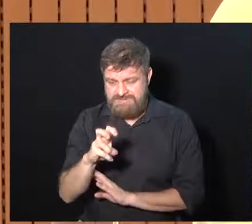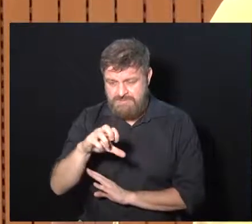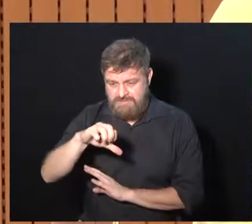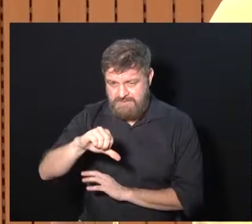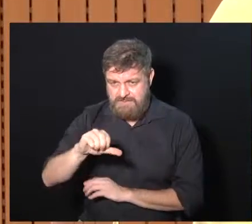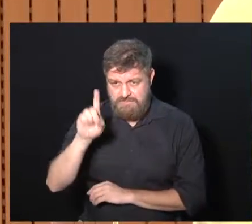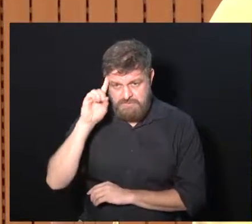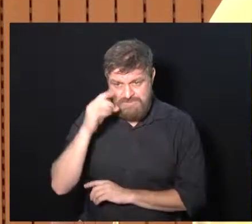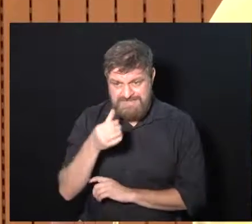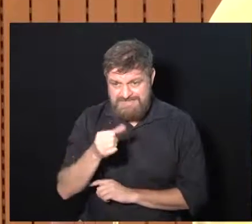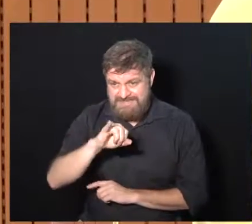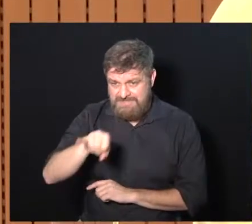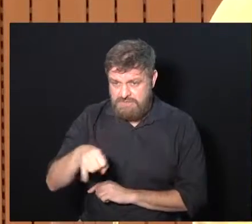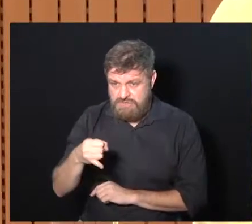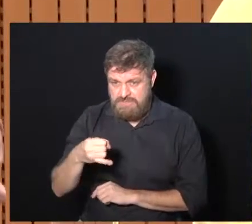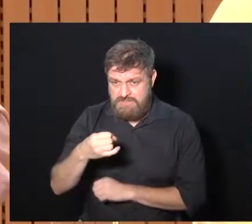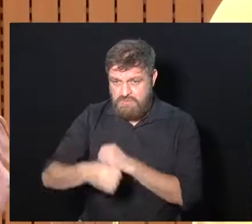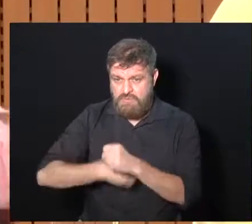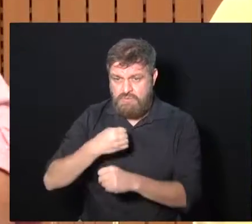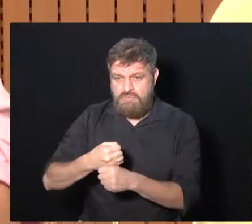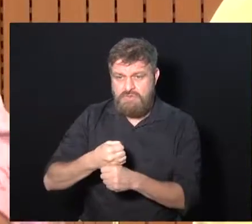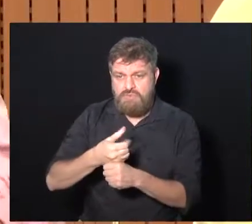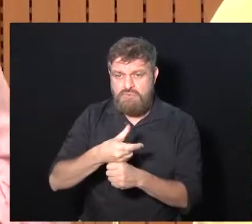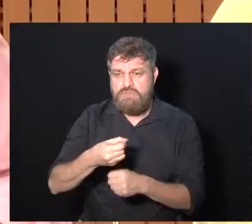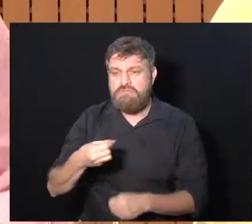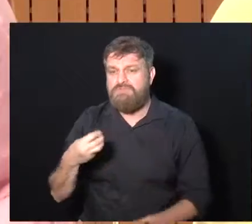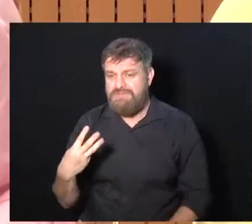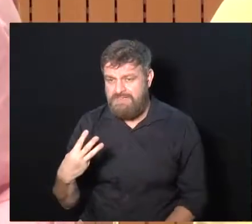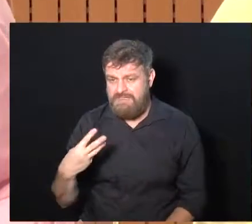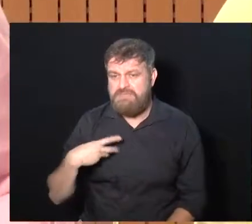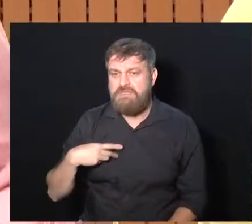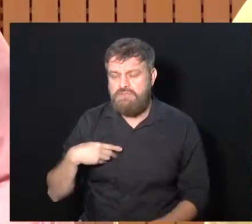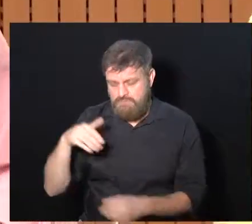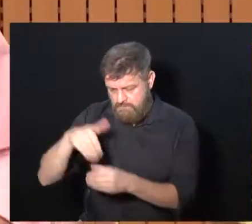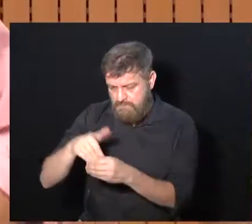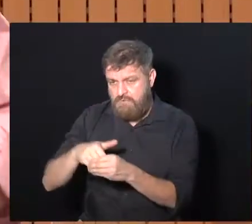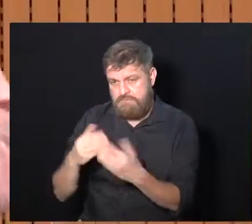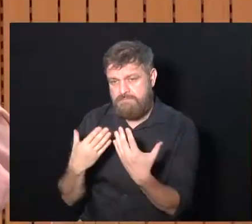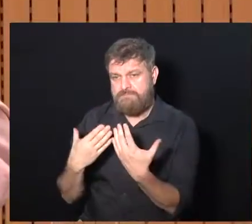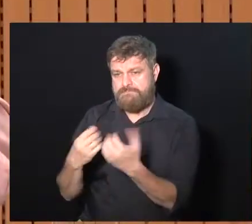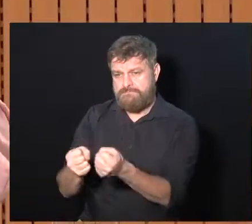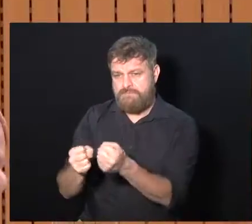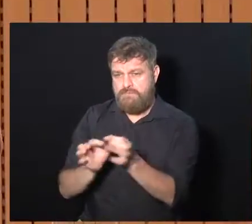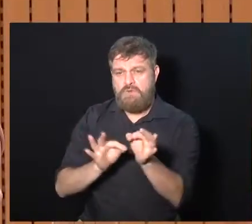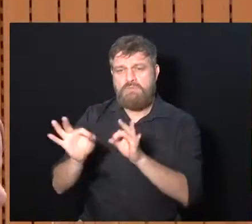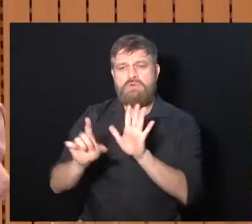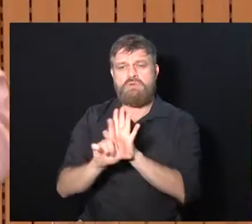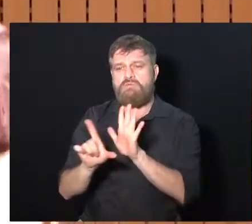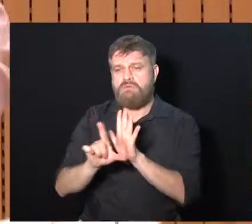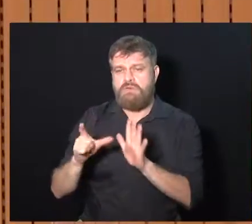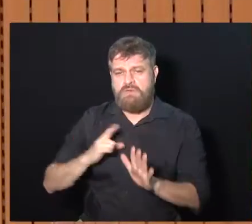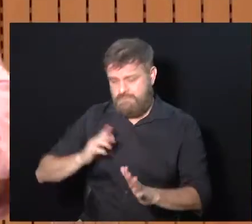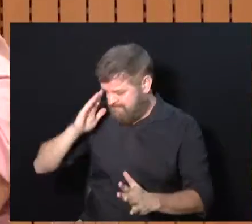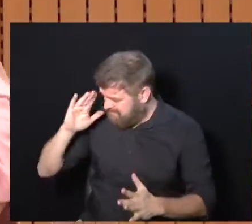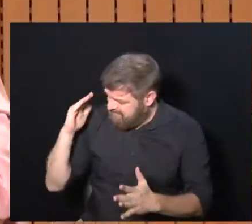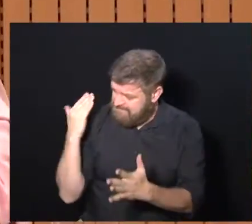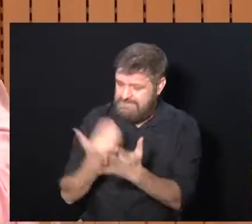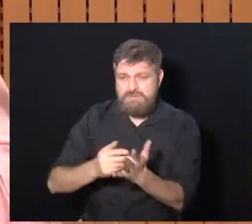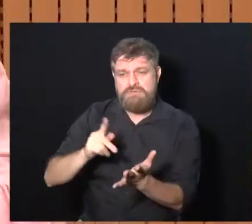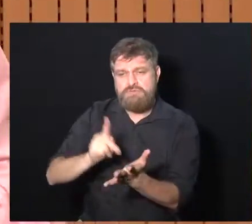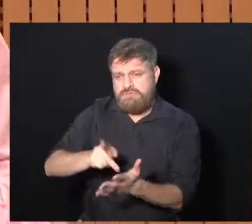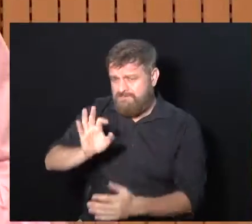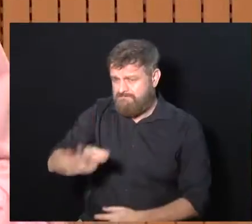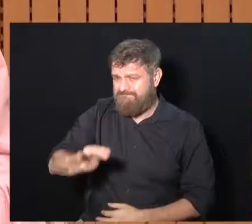11.459, de 6 de janeiro de 2003. Então, votei favorável a esse projeto, com total convicção, que,